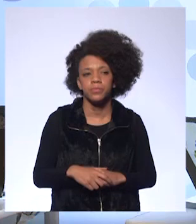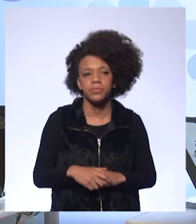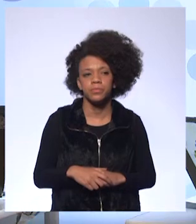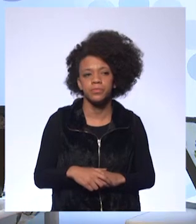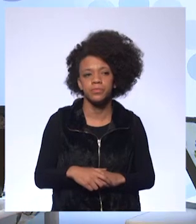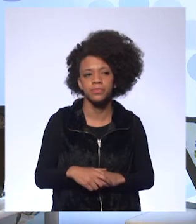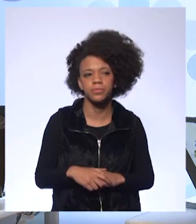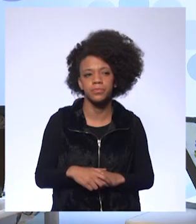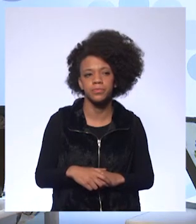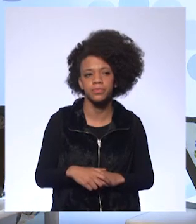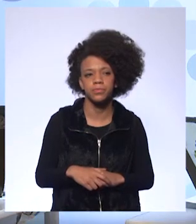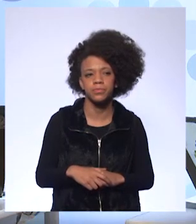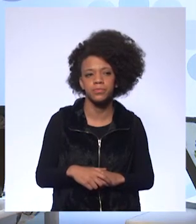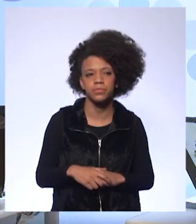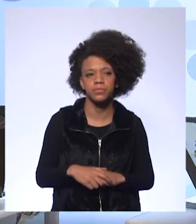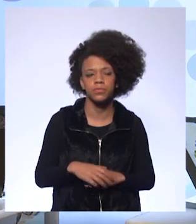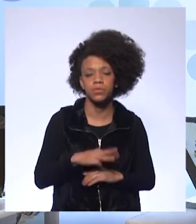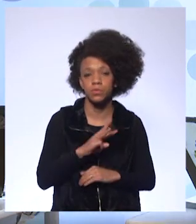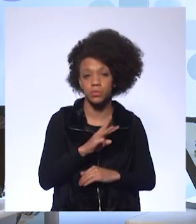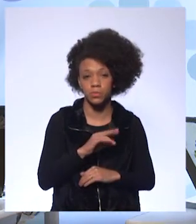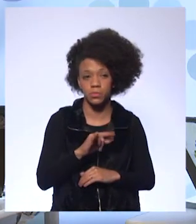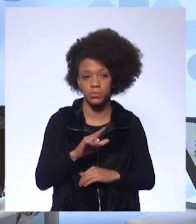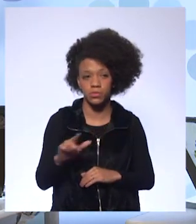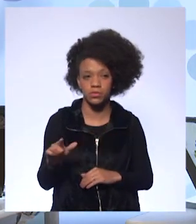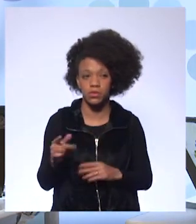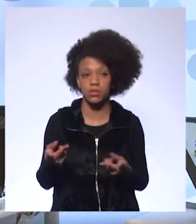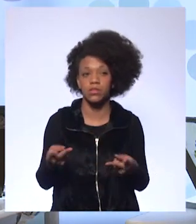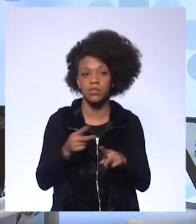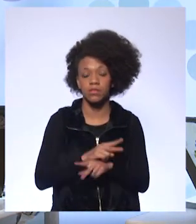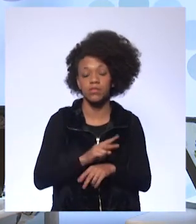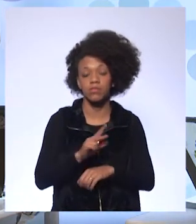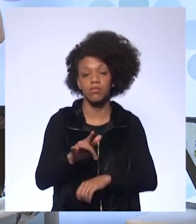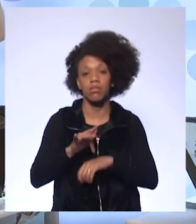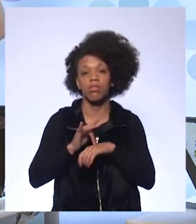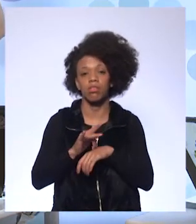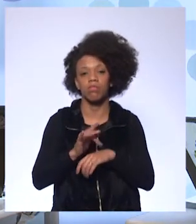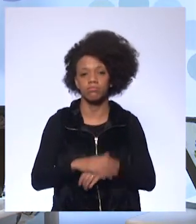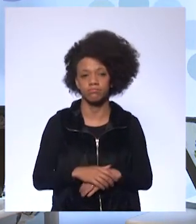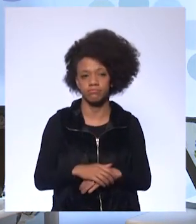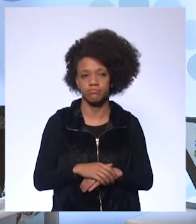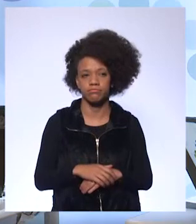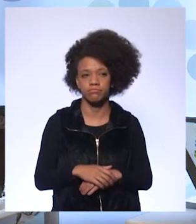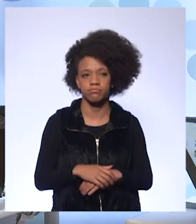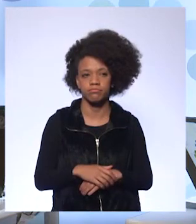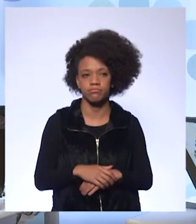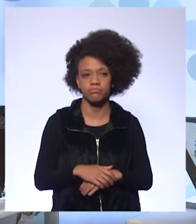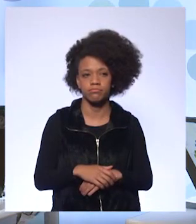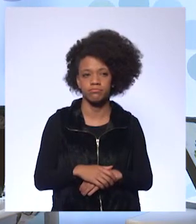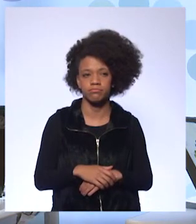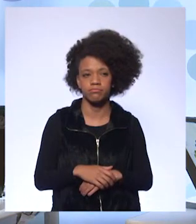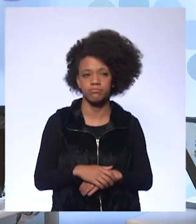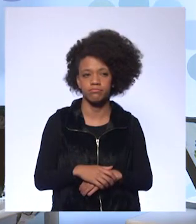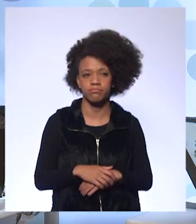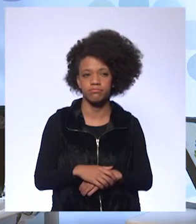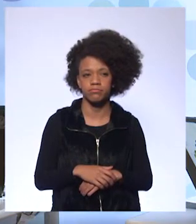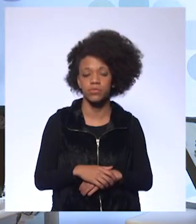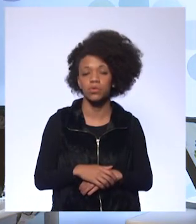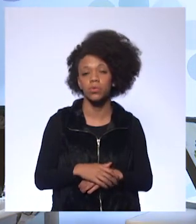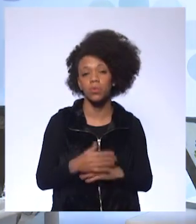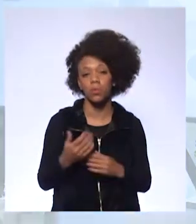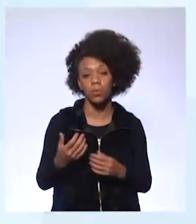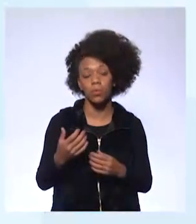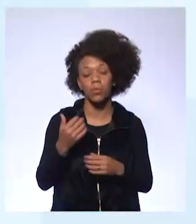coloca aí o Wii U na frente e põe? o Décio naughty Window mais o